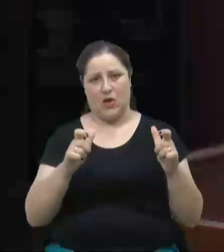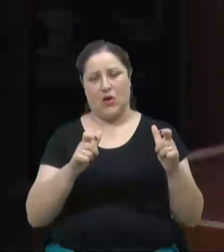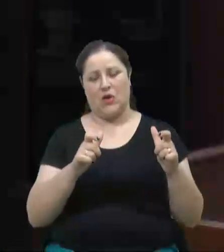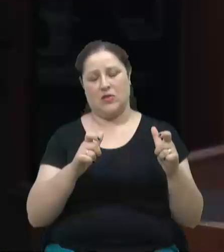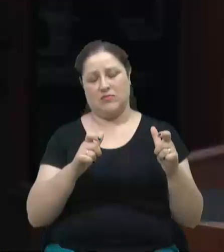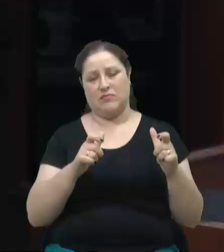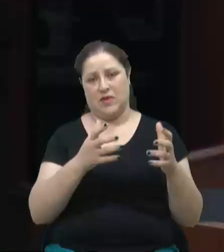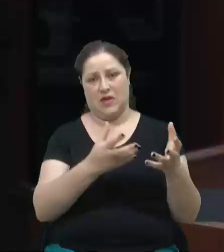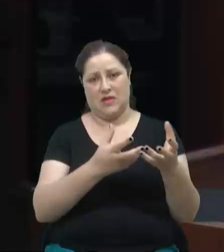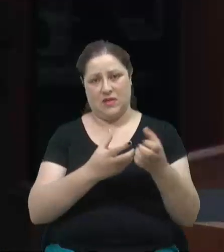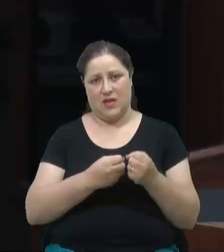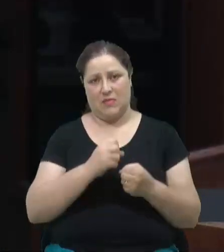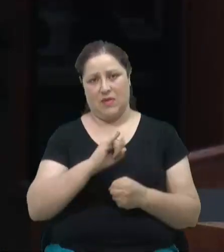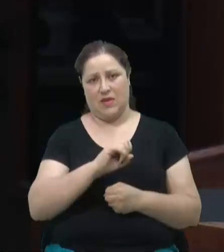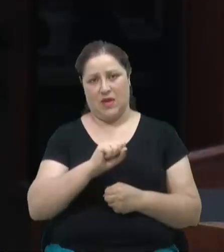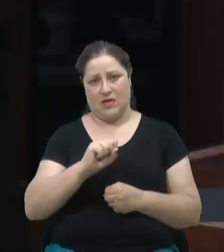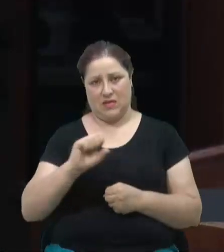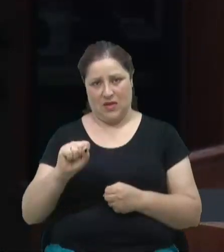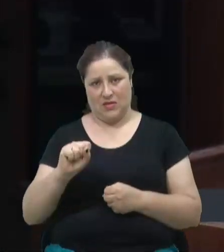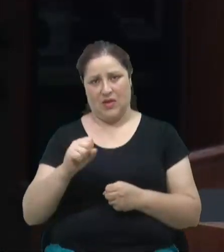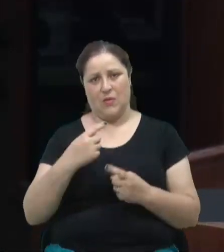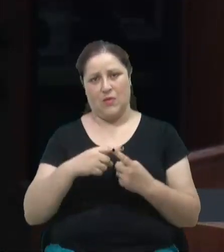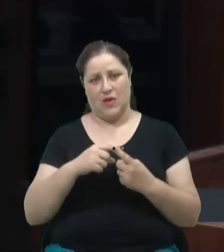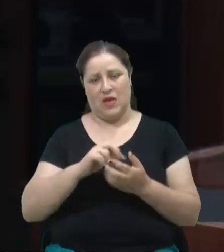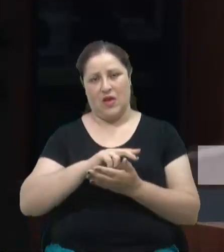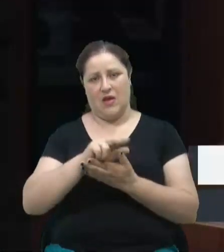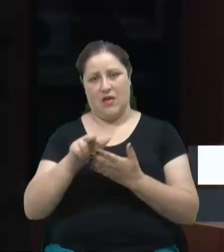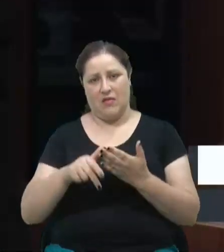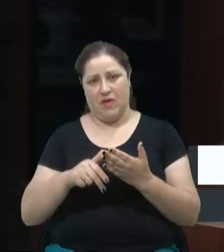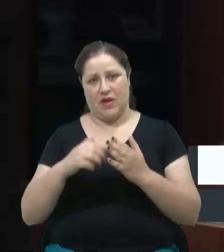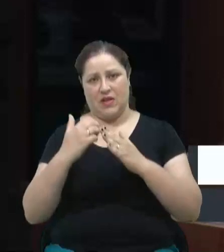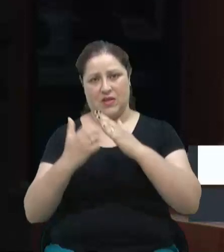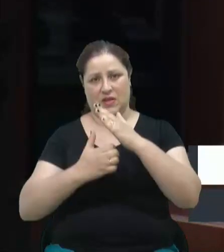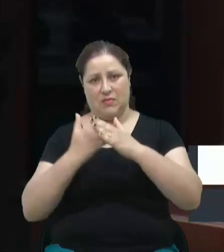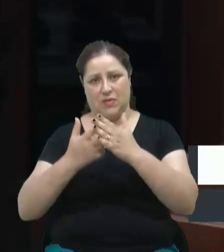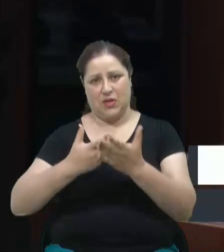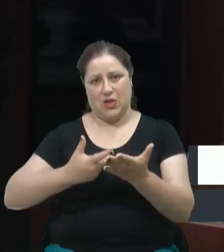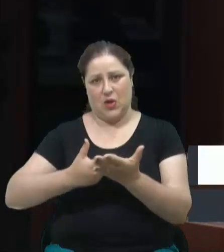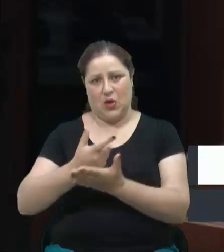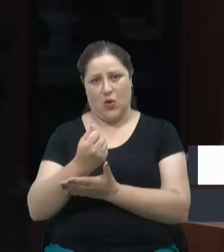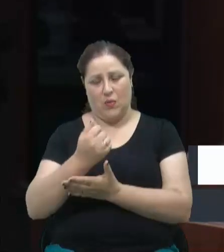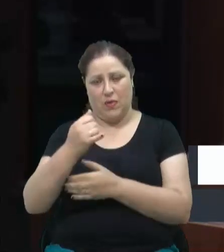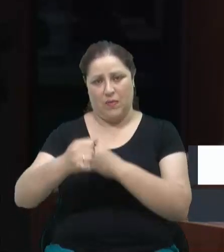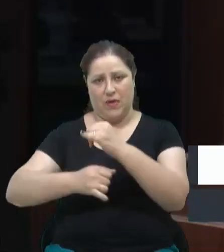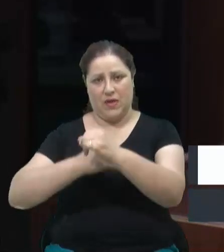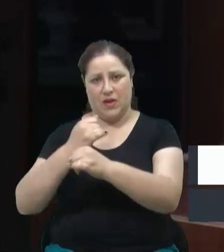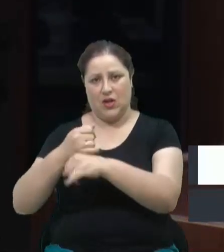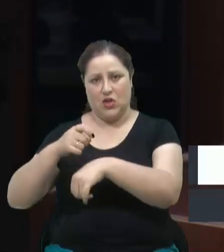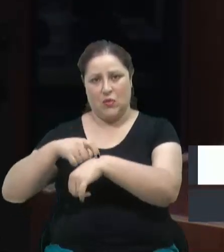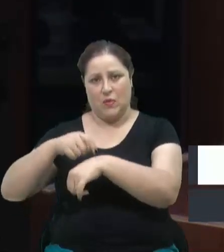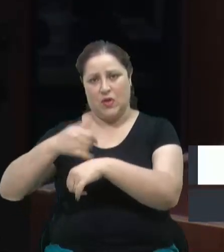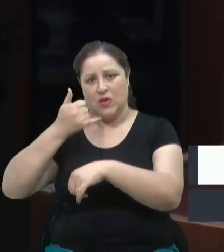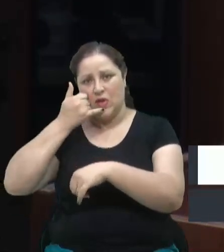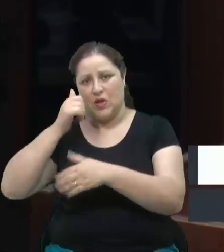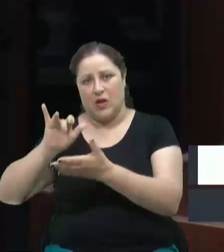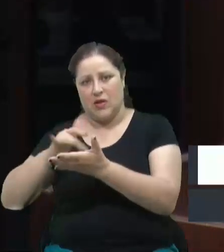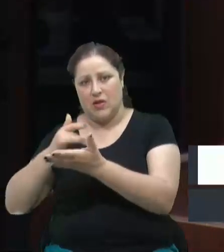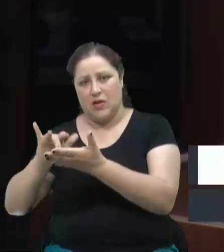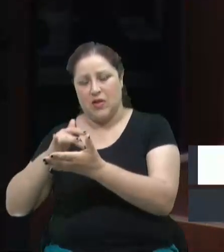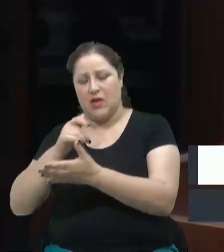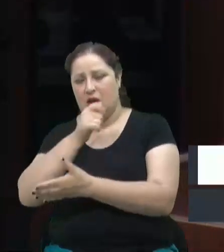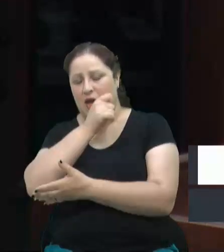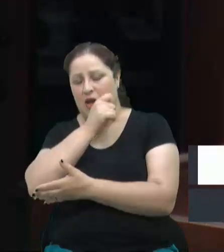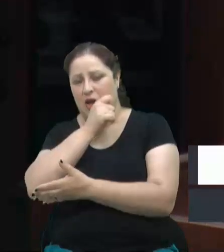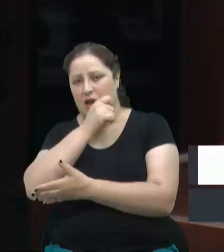várias empresas de compras pela internet, quando a gente pega o celular e compra um livro, vai na Amazon, vai no